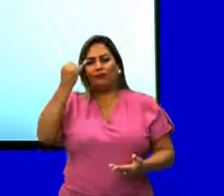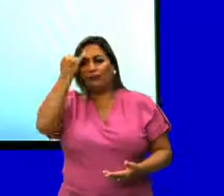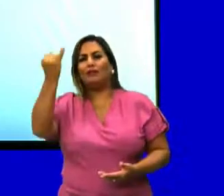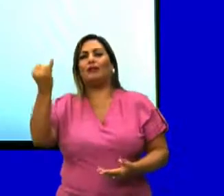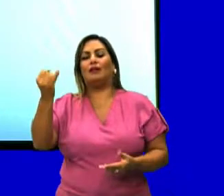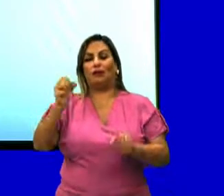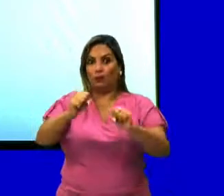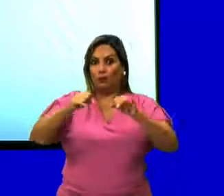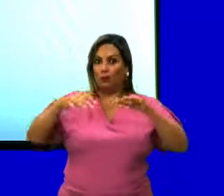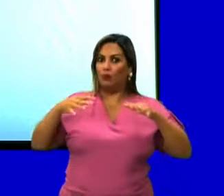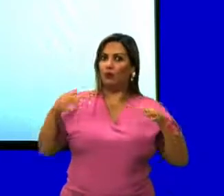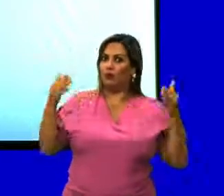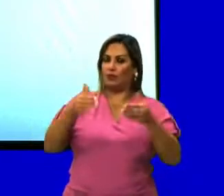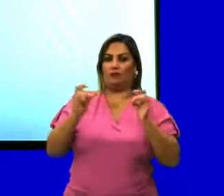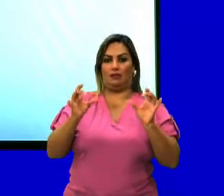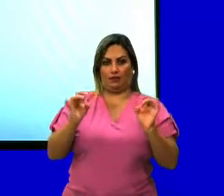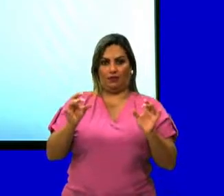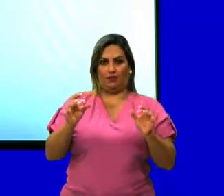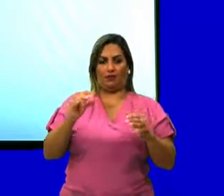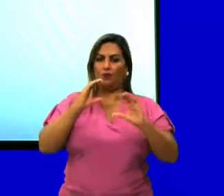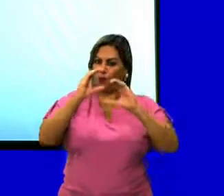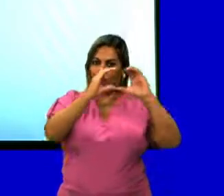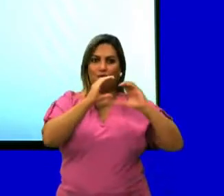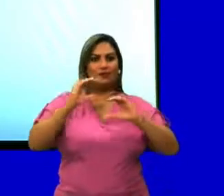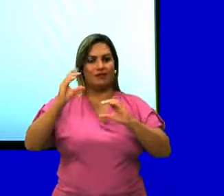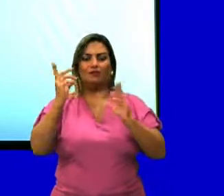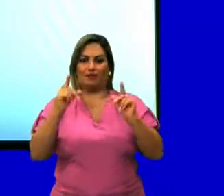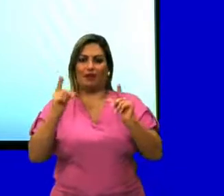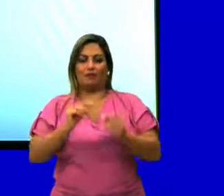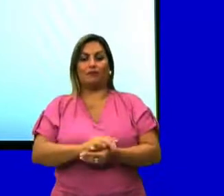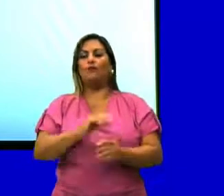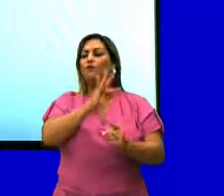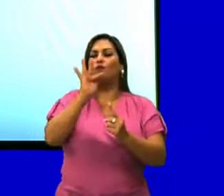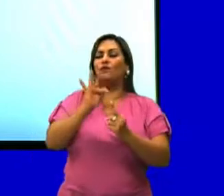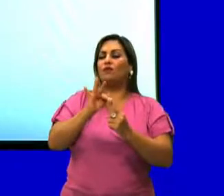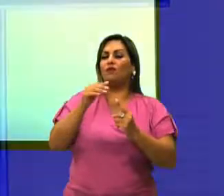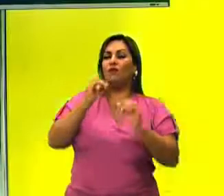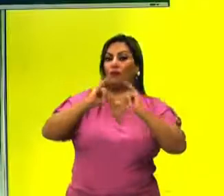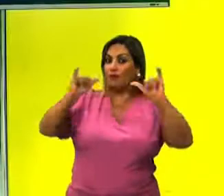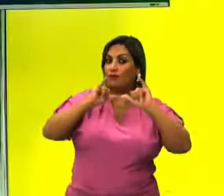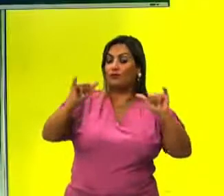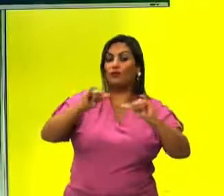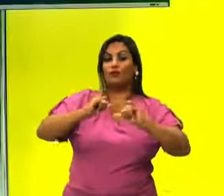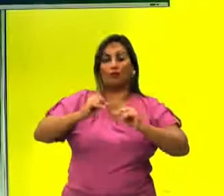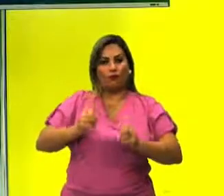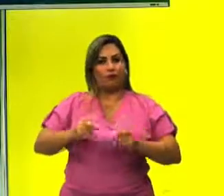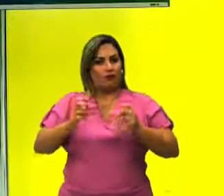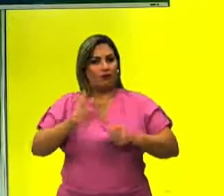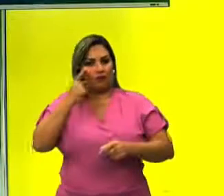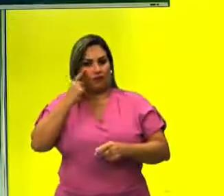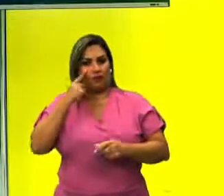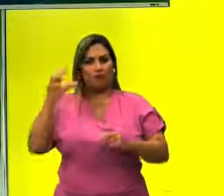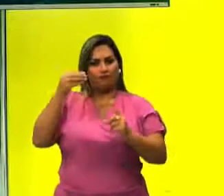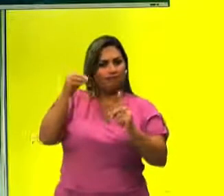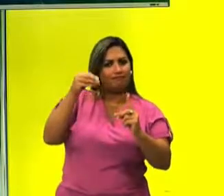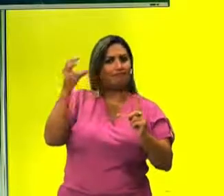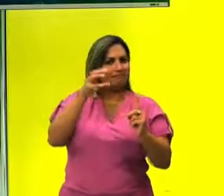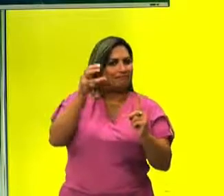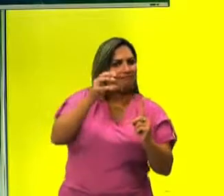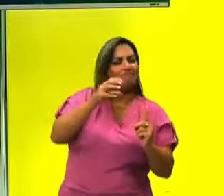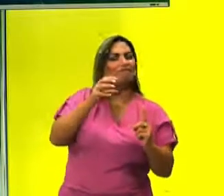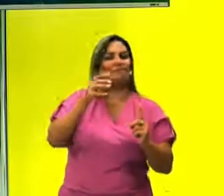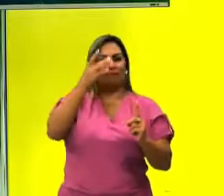ideia para um público definido em meio de comunicação. Então, qual que a função de um anúncio publicitário? Persuadir o